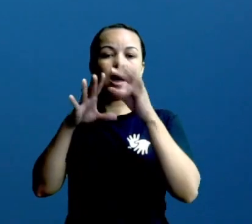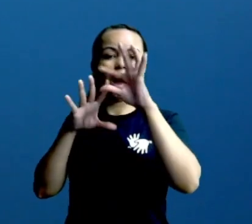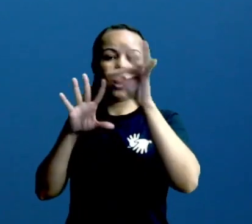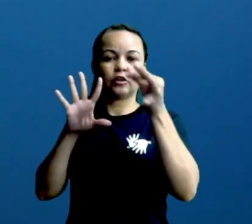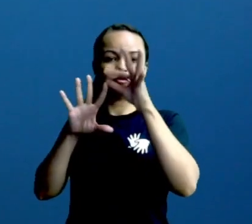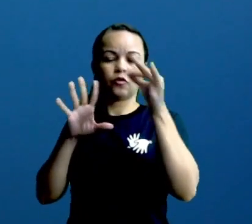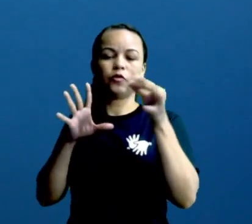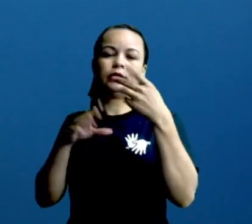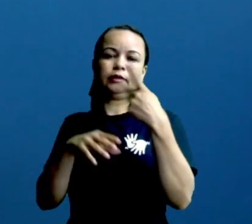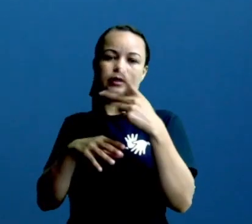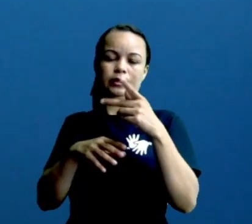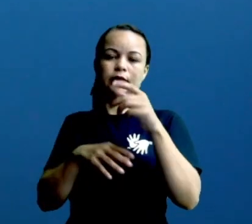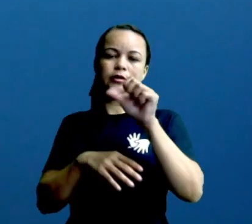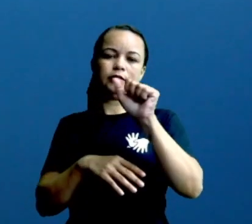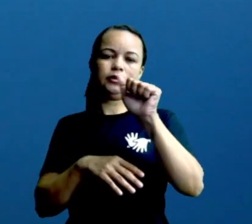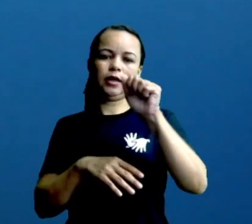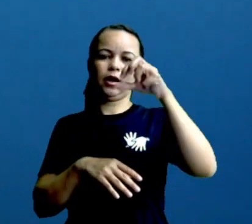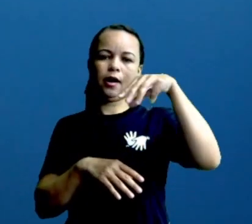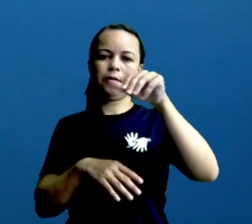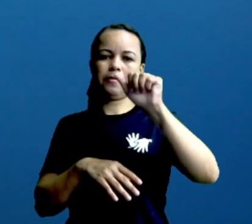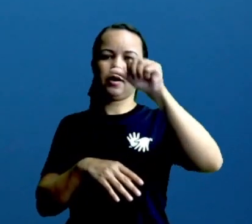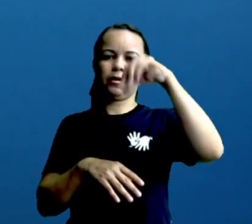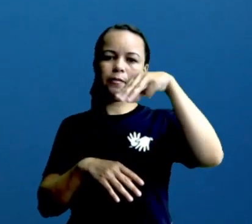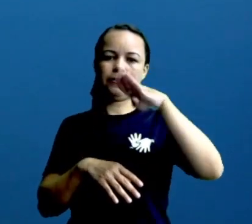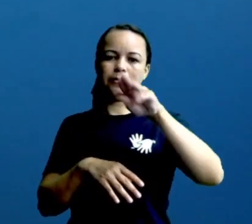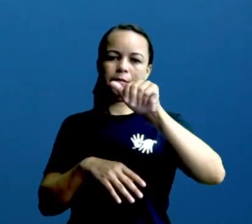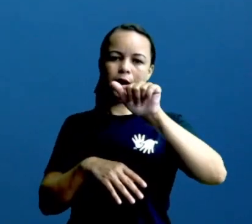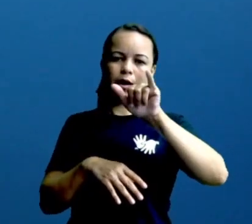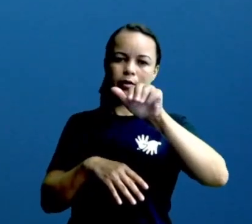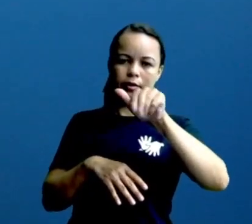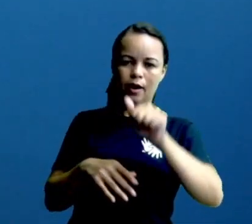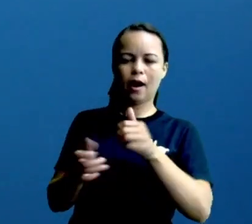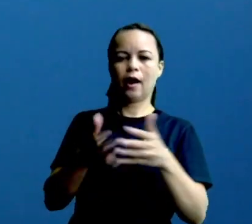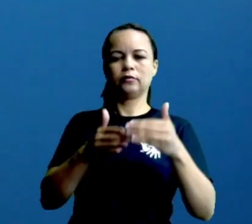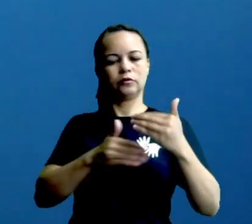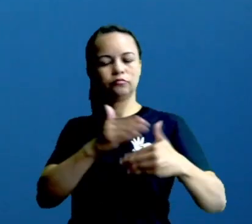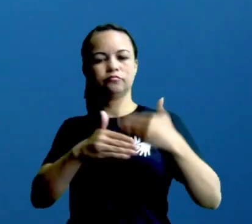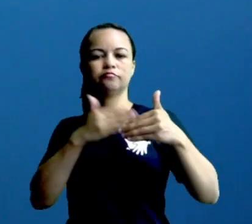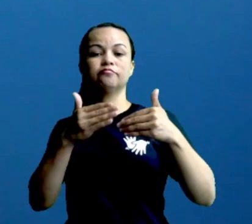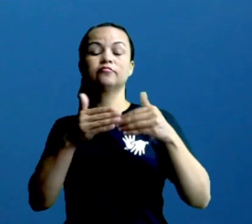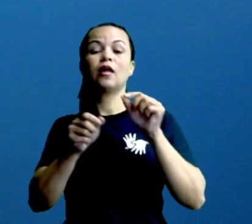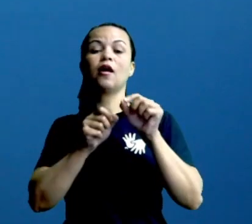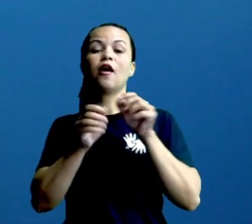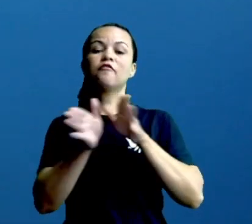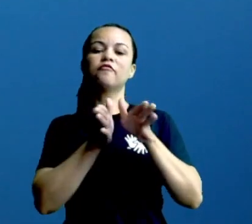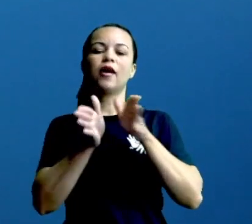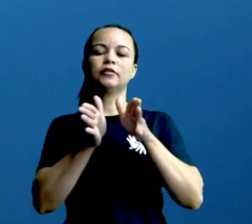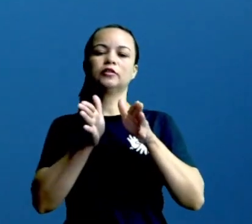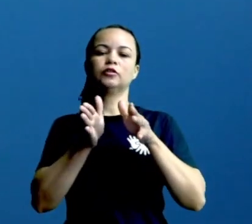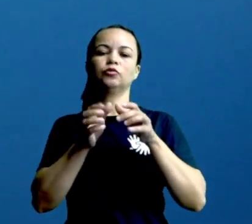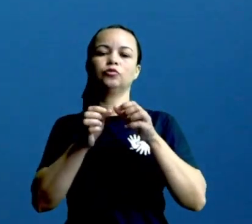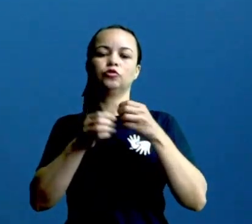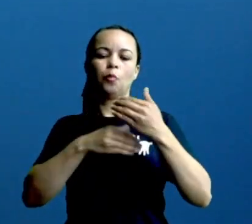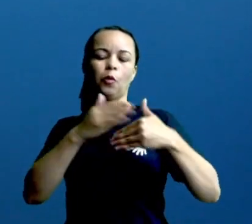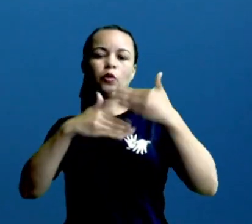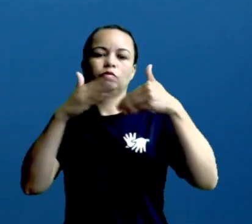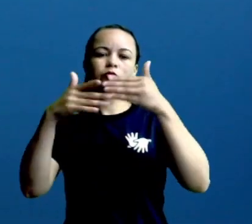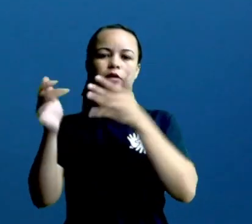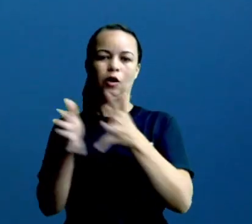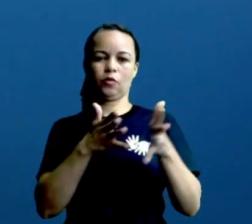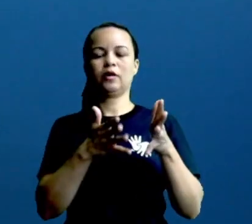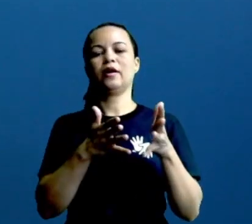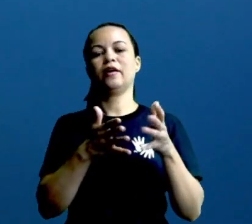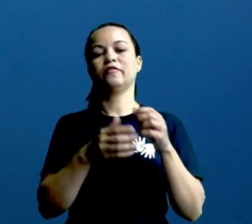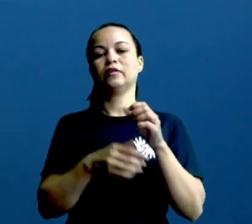aqui de uma samambaia, você já percebe essas estruturas. É quando ela está na fase justamente de produção dos esporos, e a fase